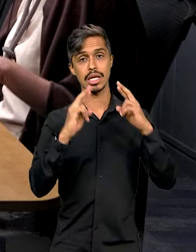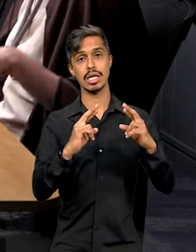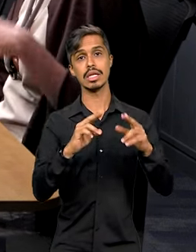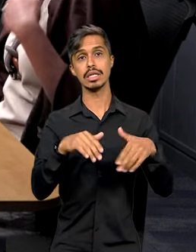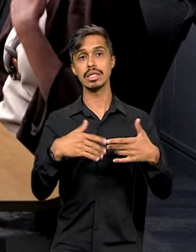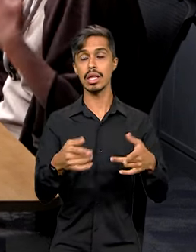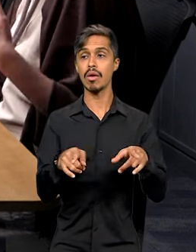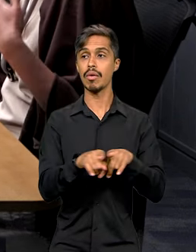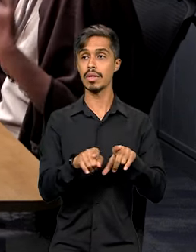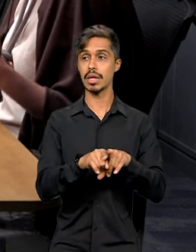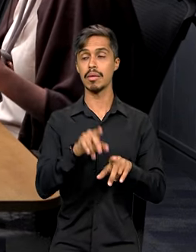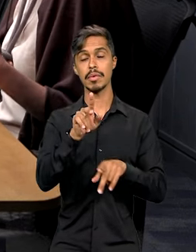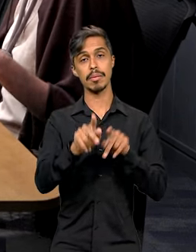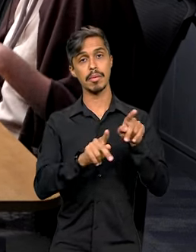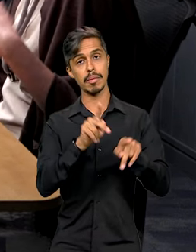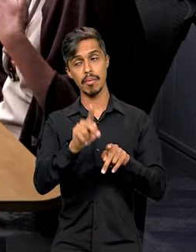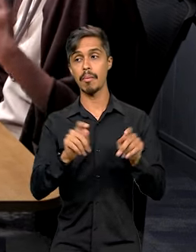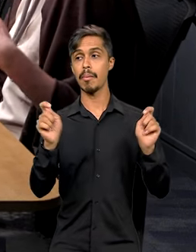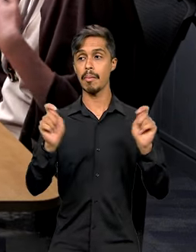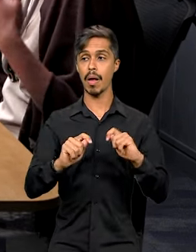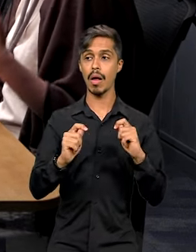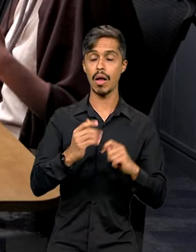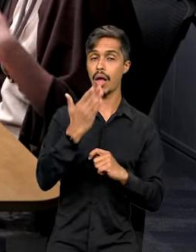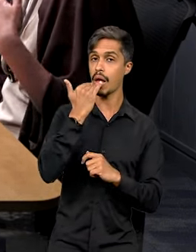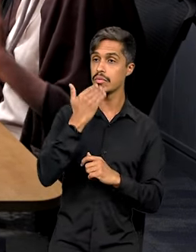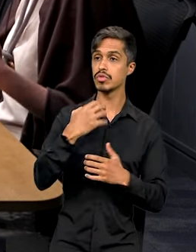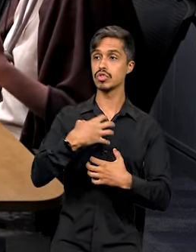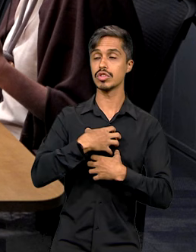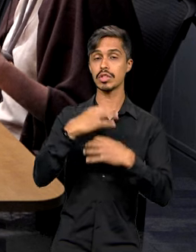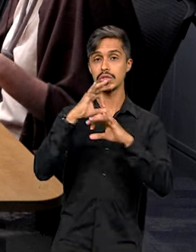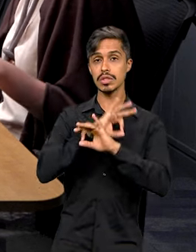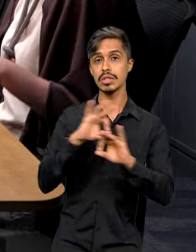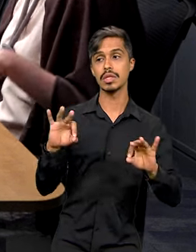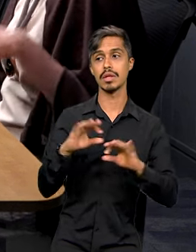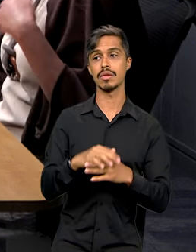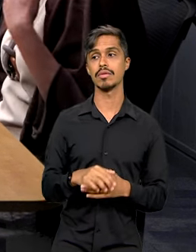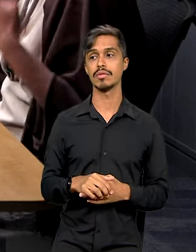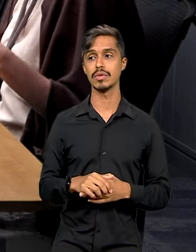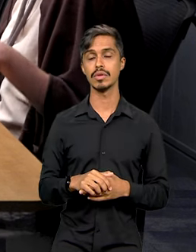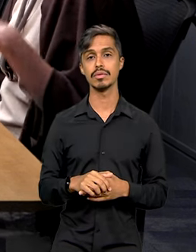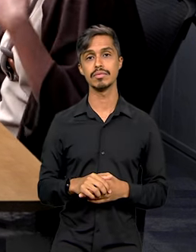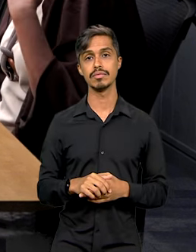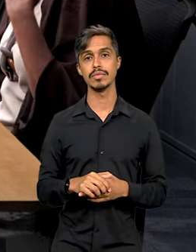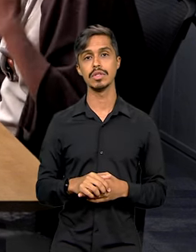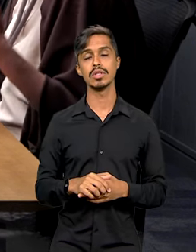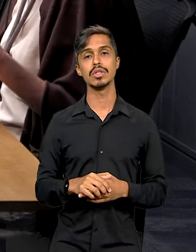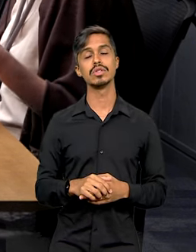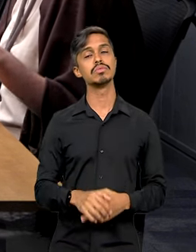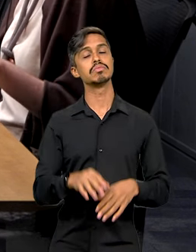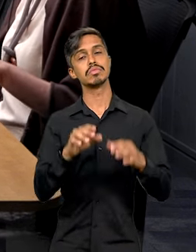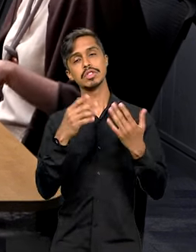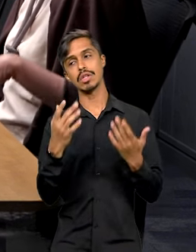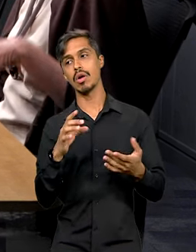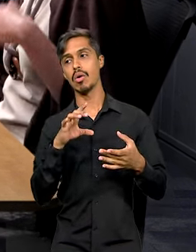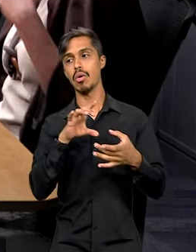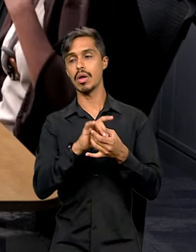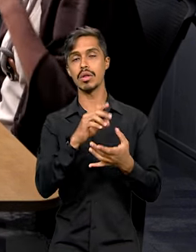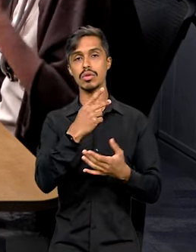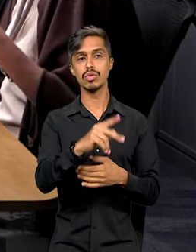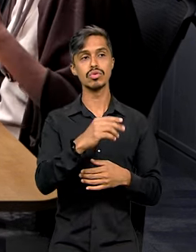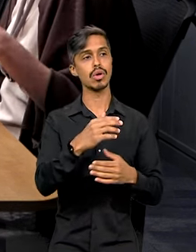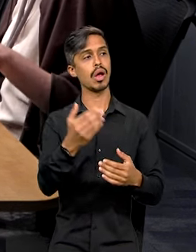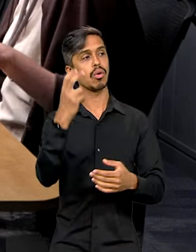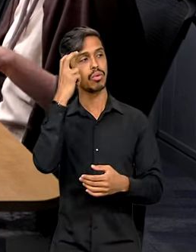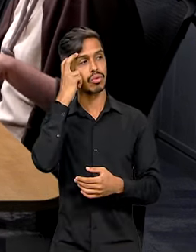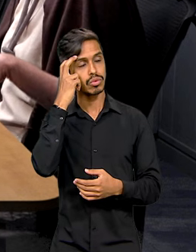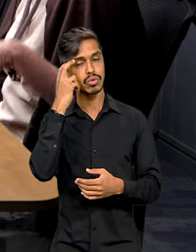eh e que a população Eh pode se alimentar adequadamente de acordo com a sua cultura alimentar de acordo